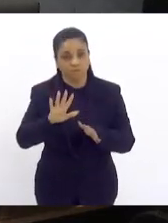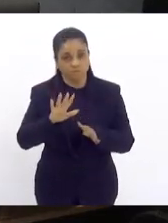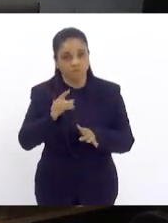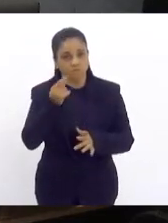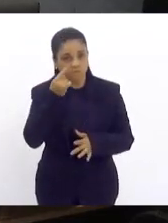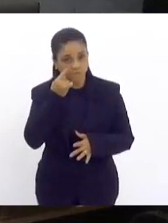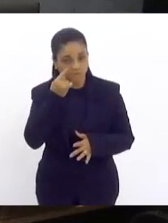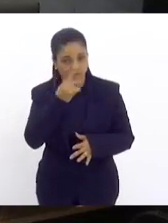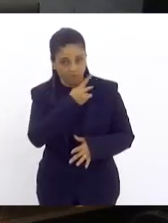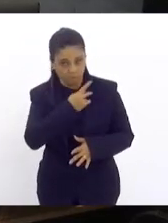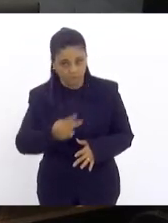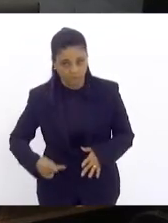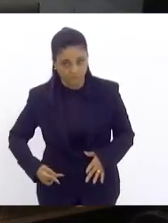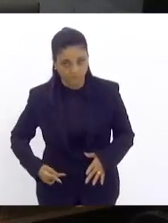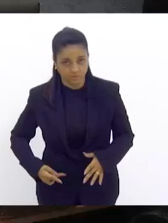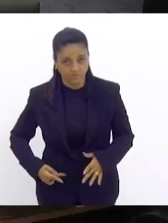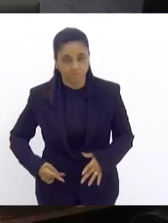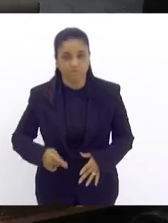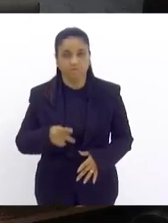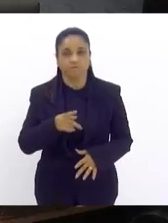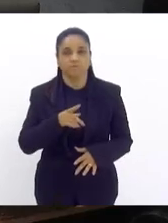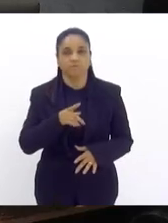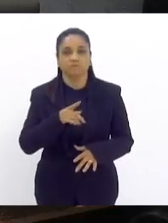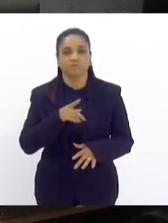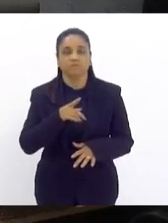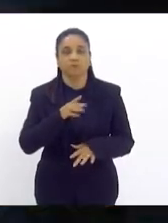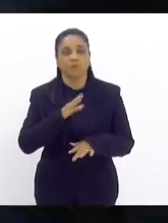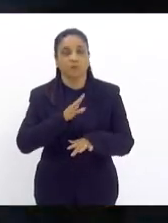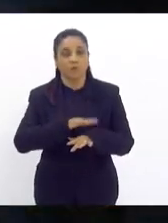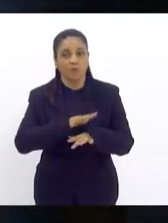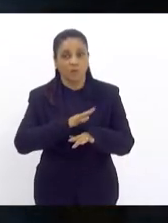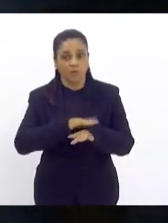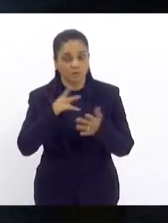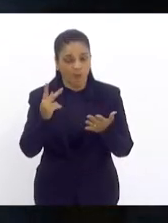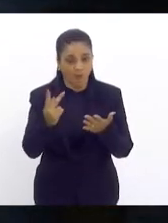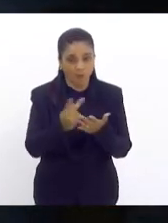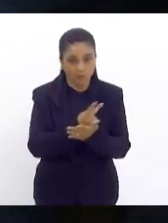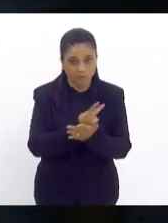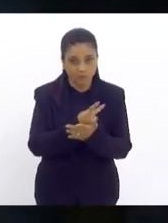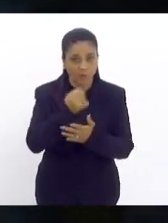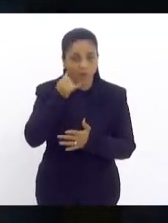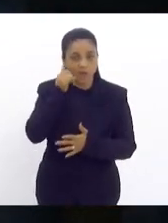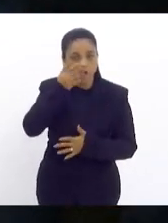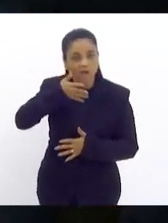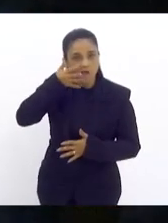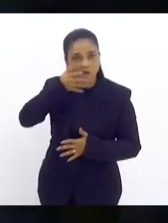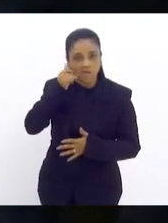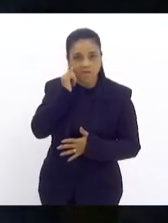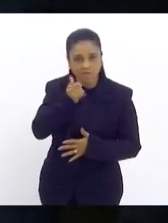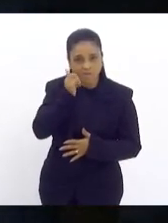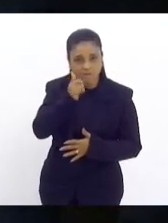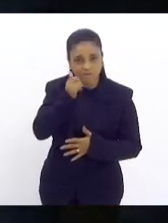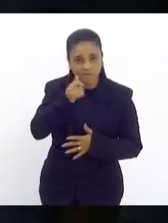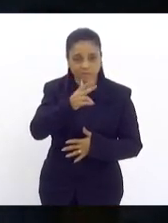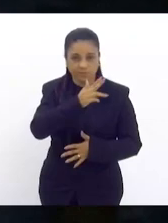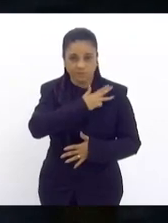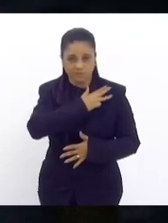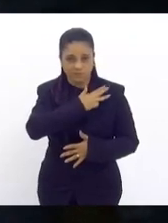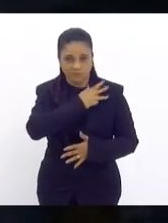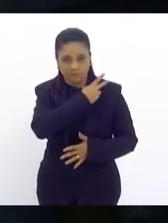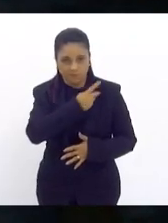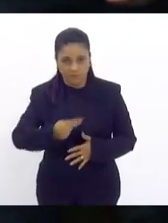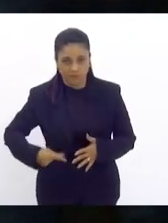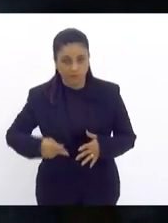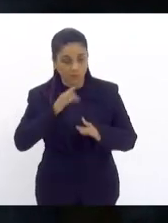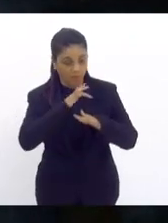só na ocasião em que aconteceu esta fala infeliz do presidente Lula nas minhas redes sociais como presidente